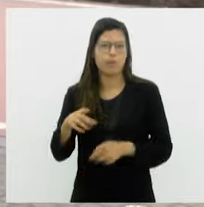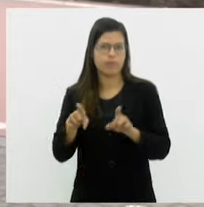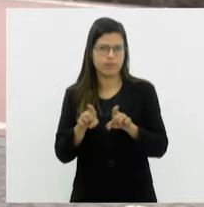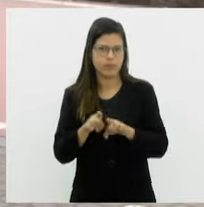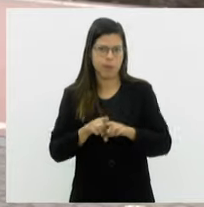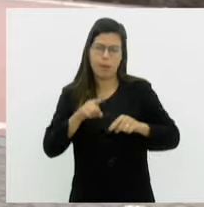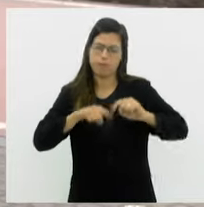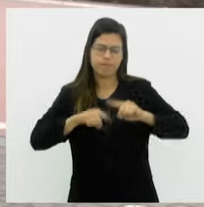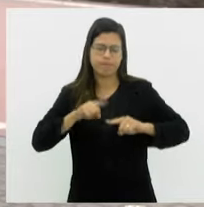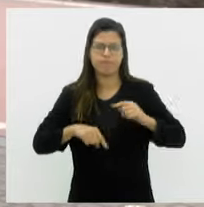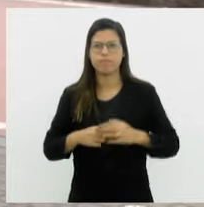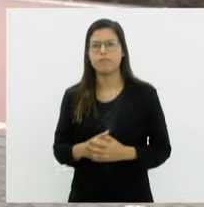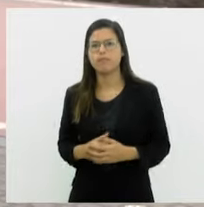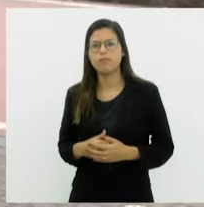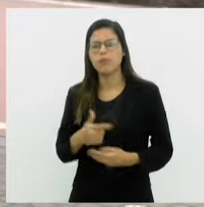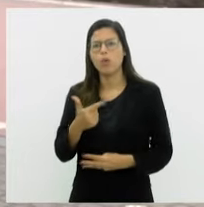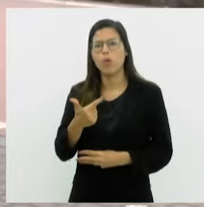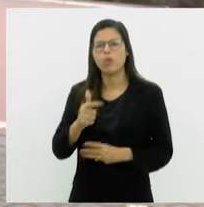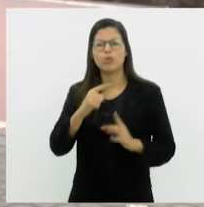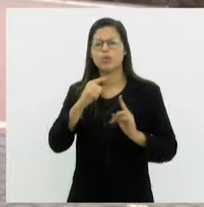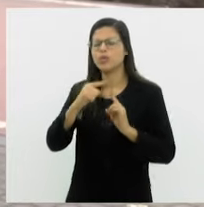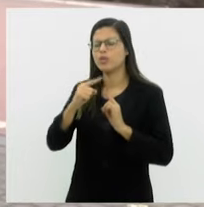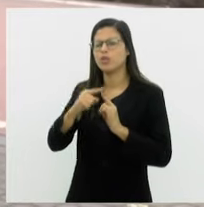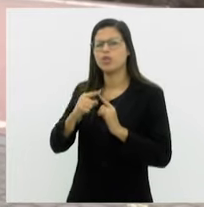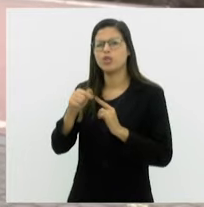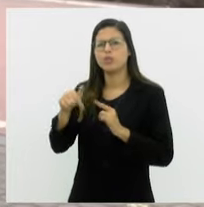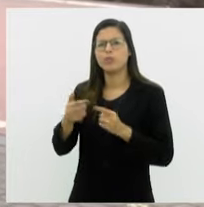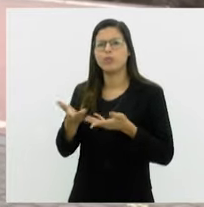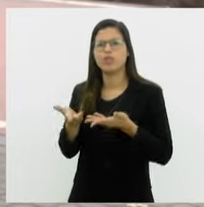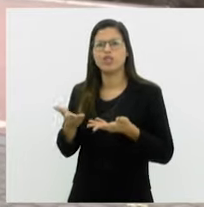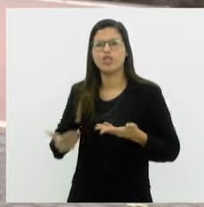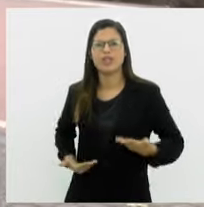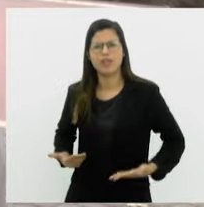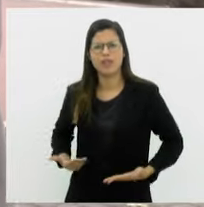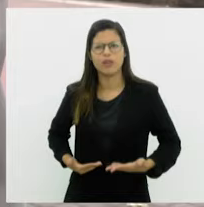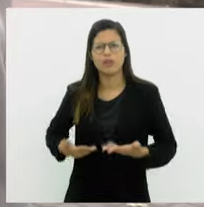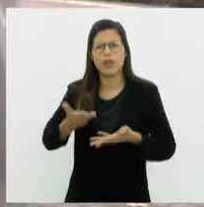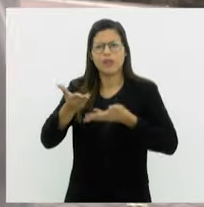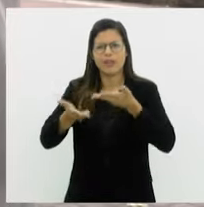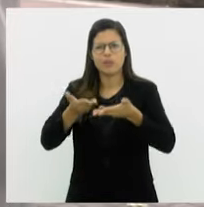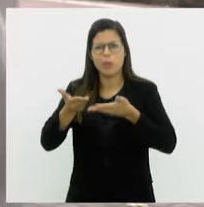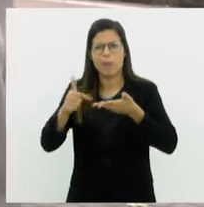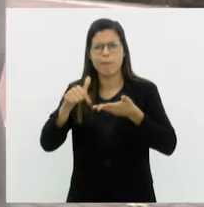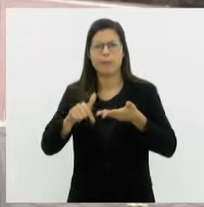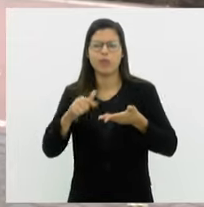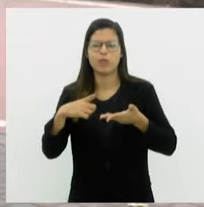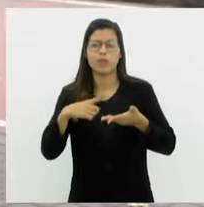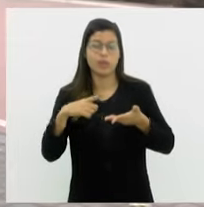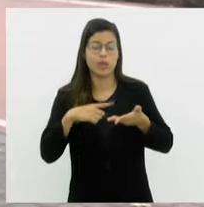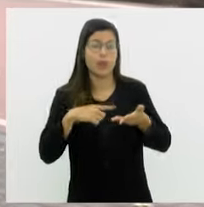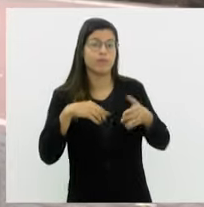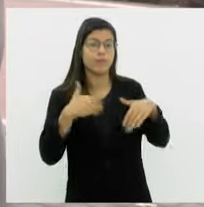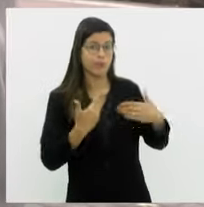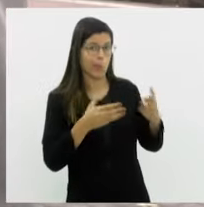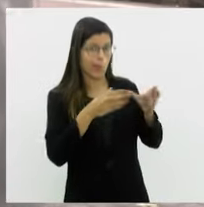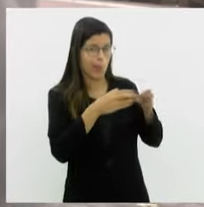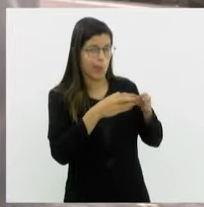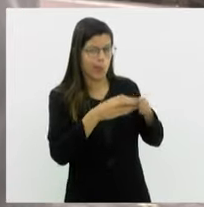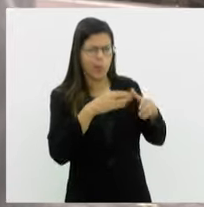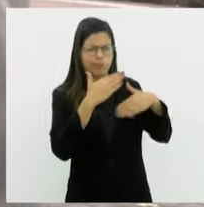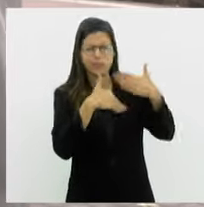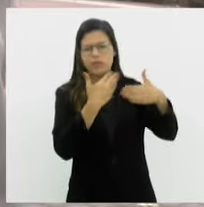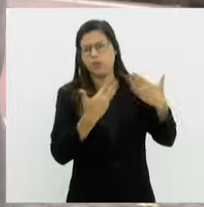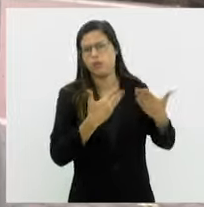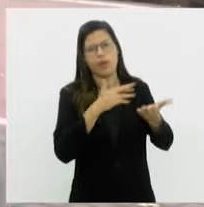Que outro tipo de serviço a junta comercial ela proporciona para o empresário? Olha, a junta vem desenvolvendo tecnologicamente uma série